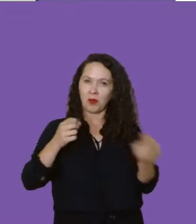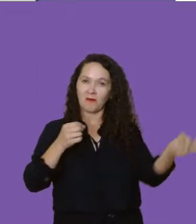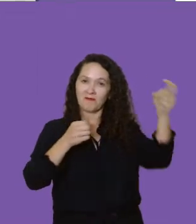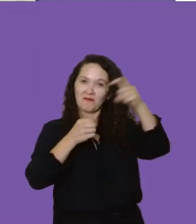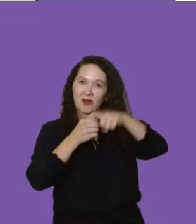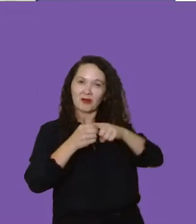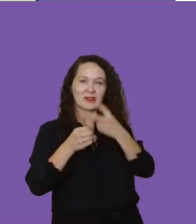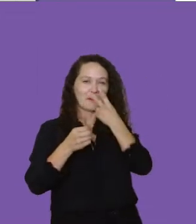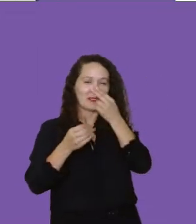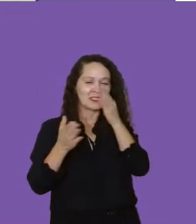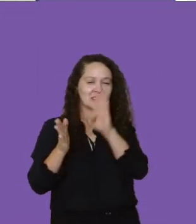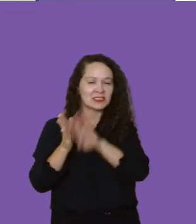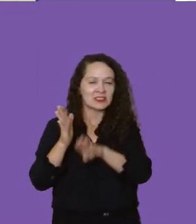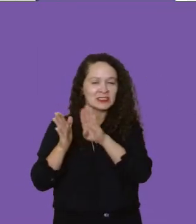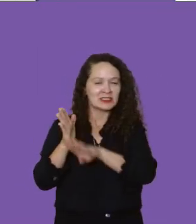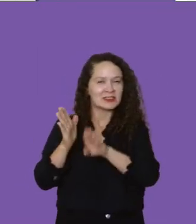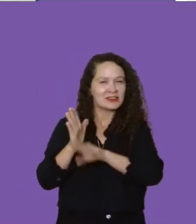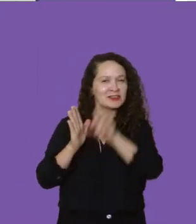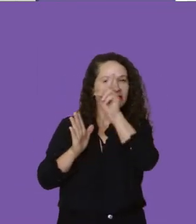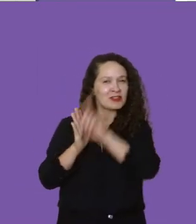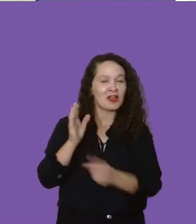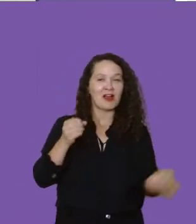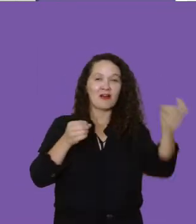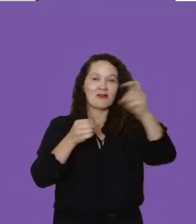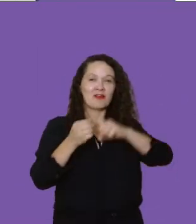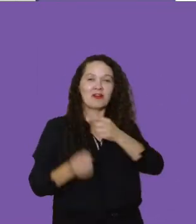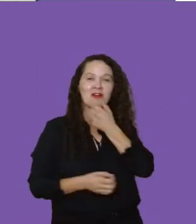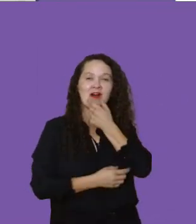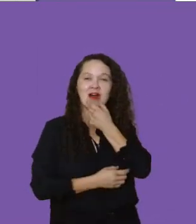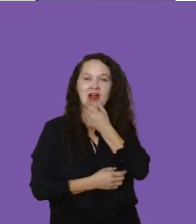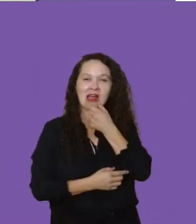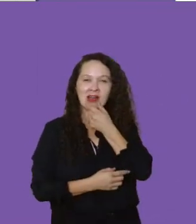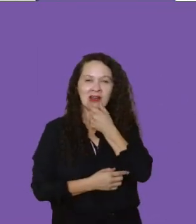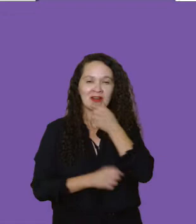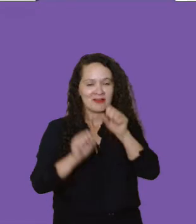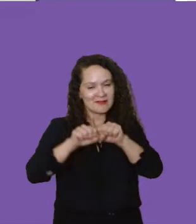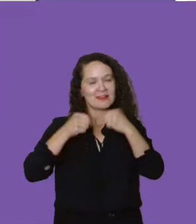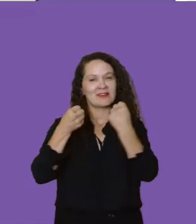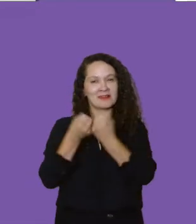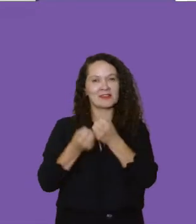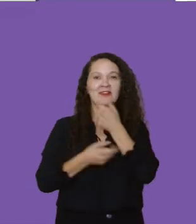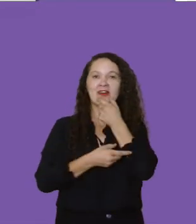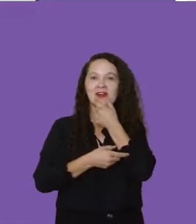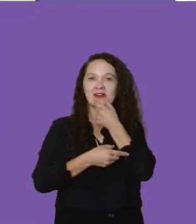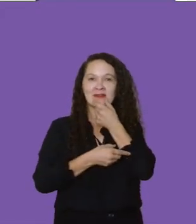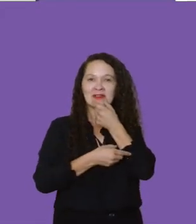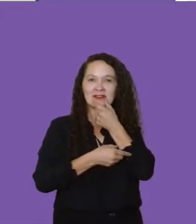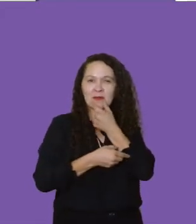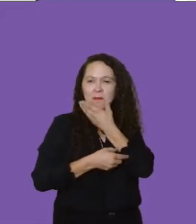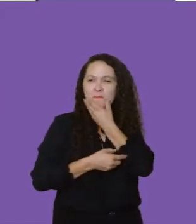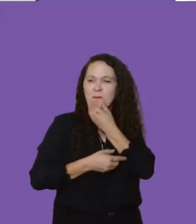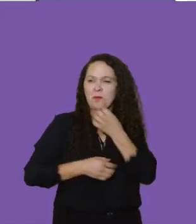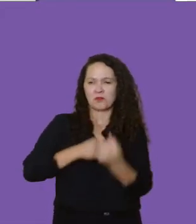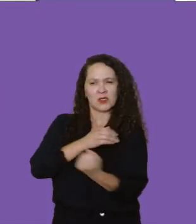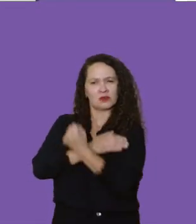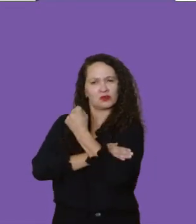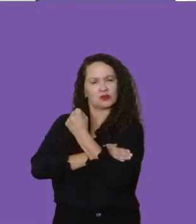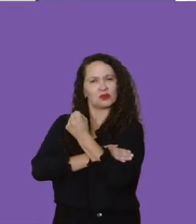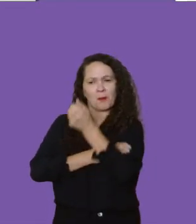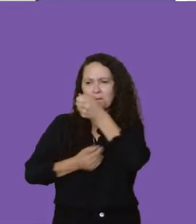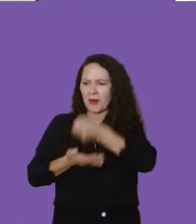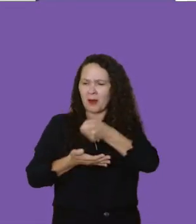retrocesso à volta do neoliberalismo, um neoliberalismo fascista com